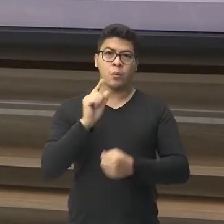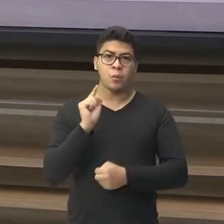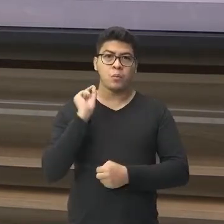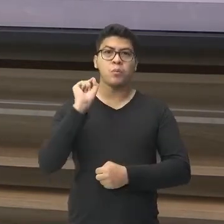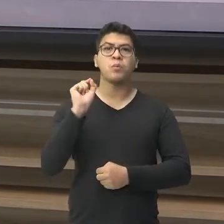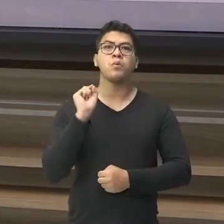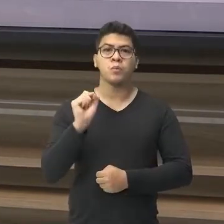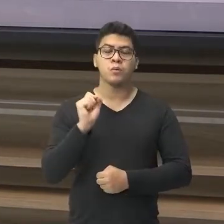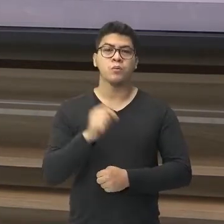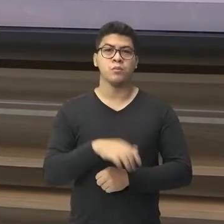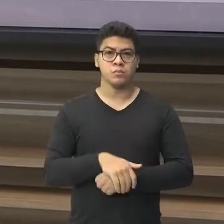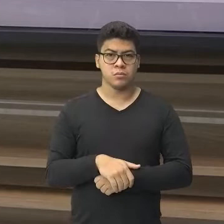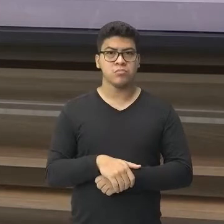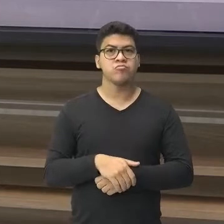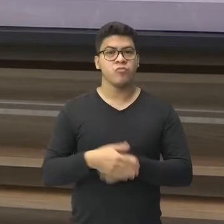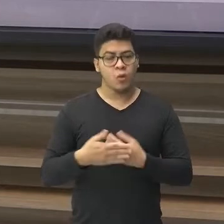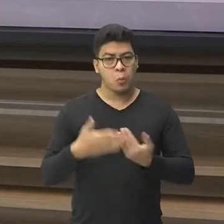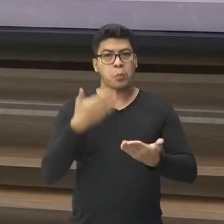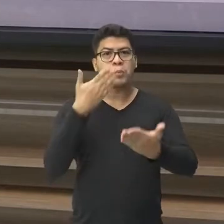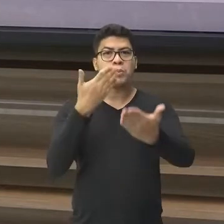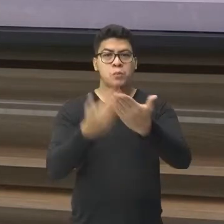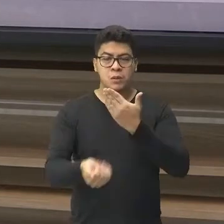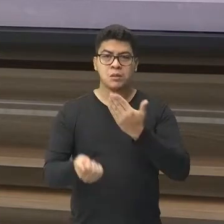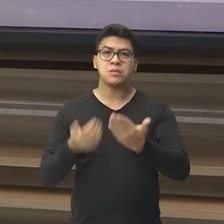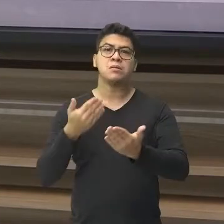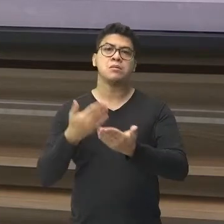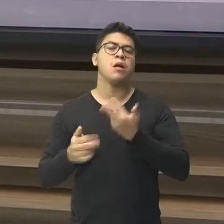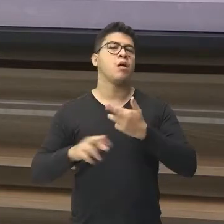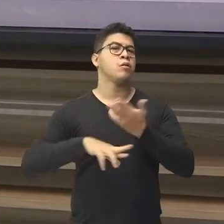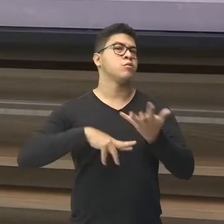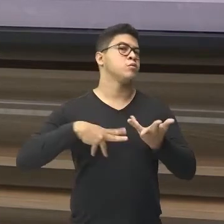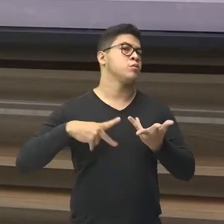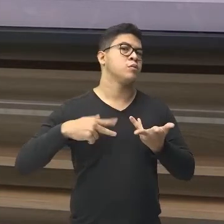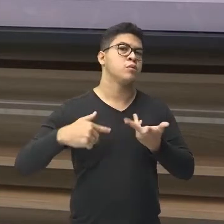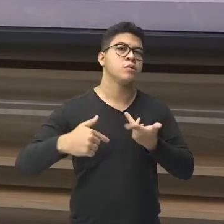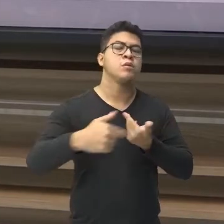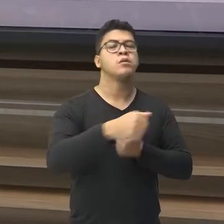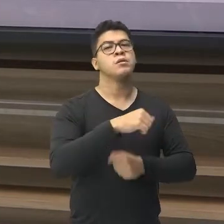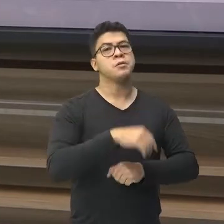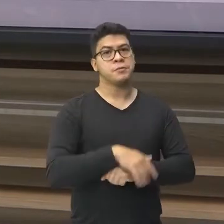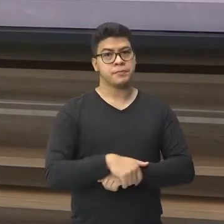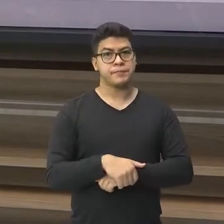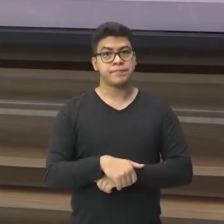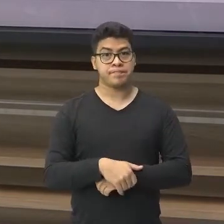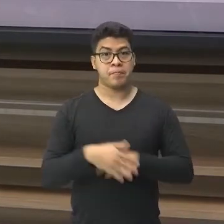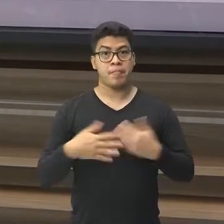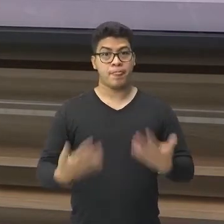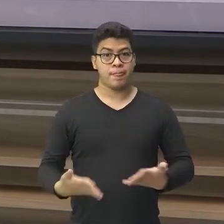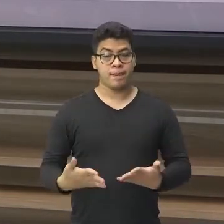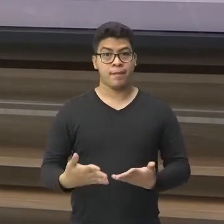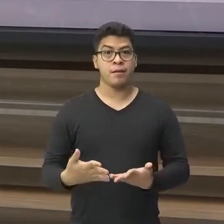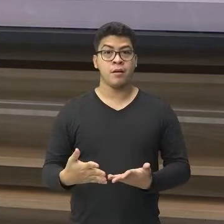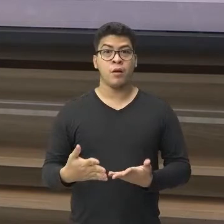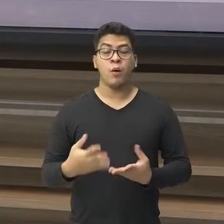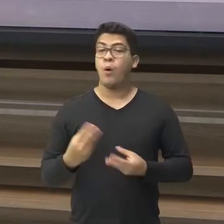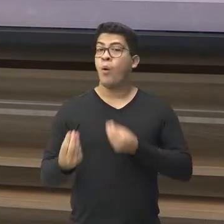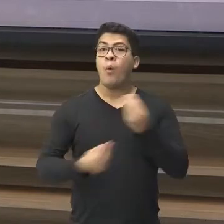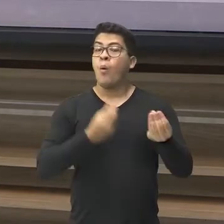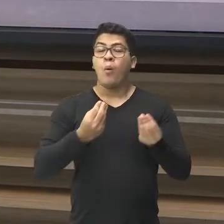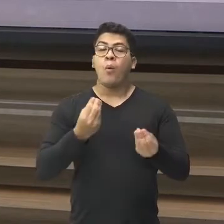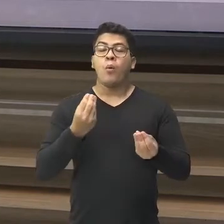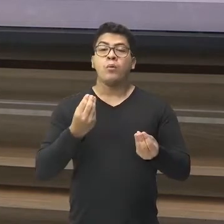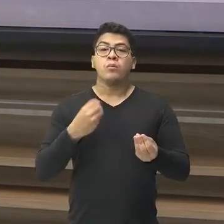perdendo território, vão perdendo batalhas dentro da Segunda Guerra Mundial. Quando eles começam de fato